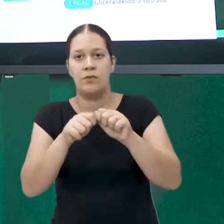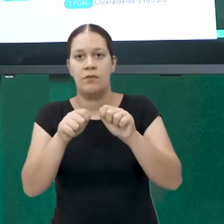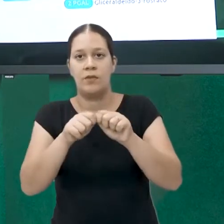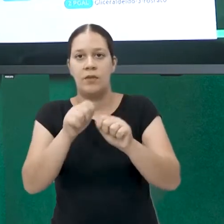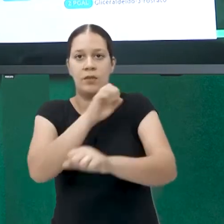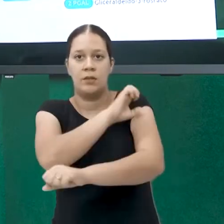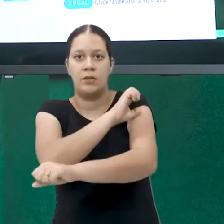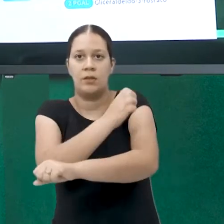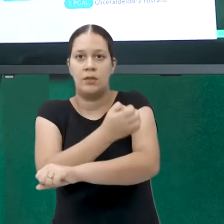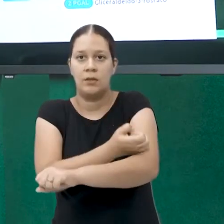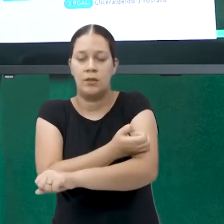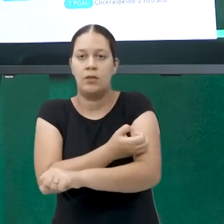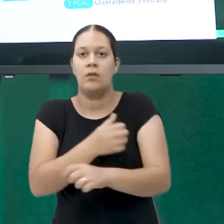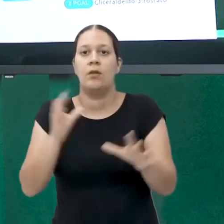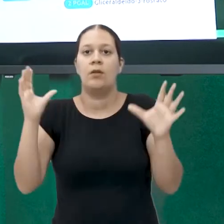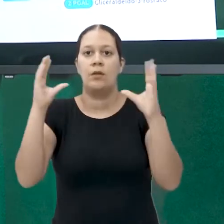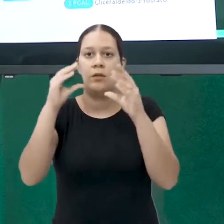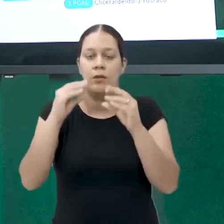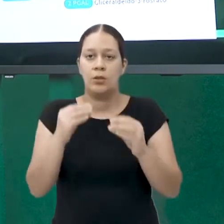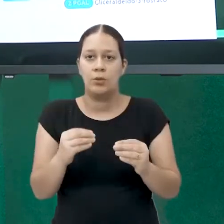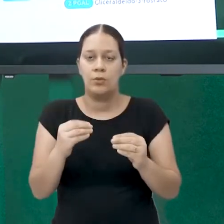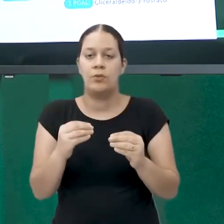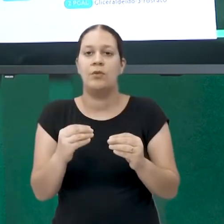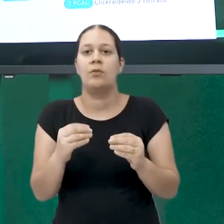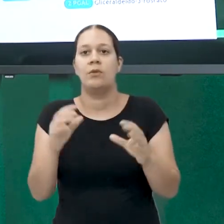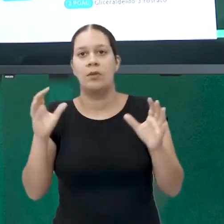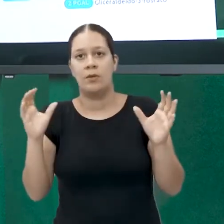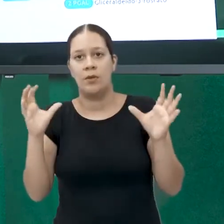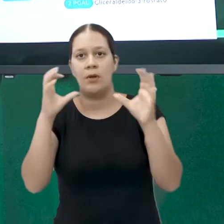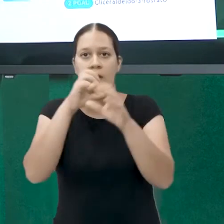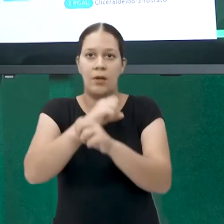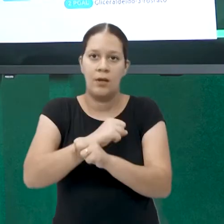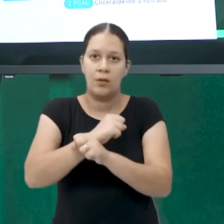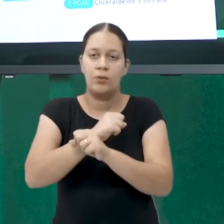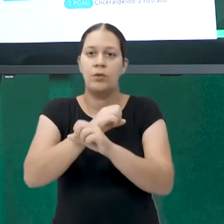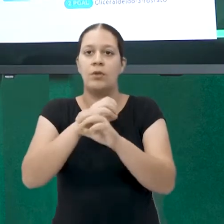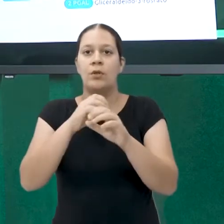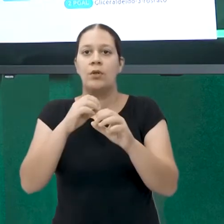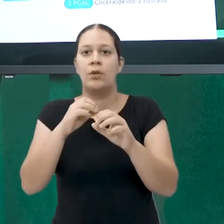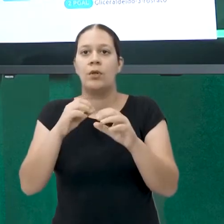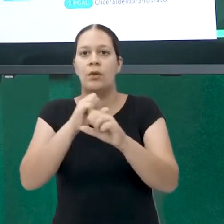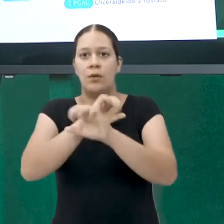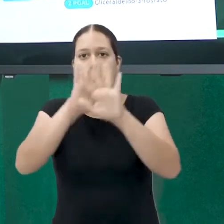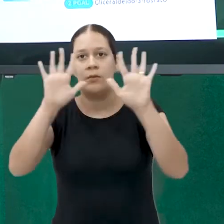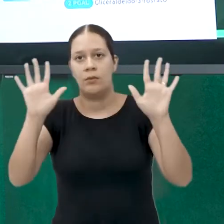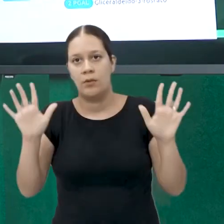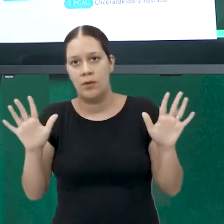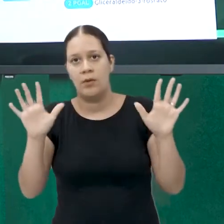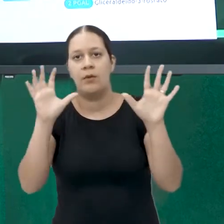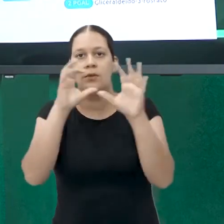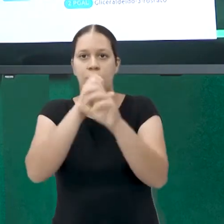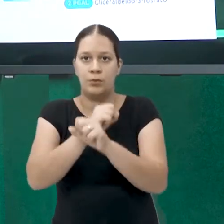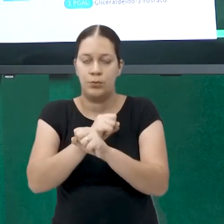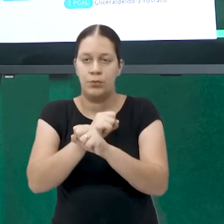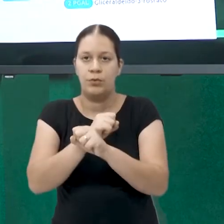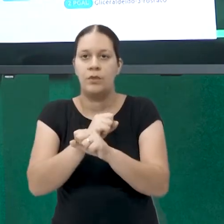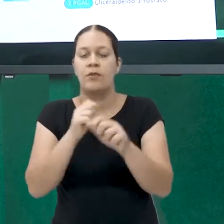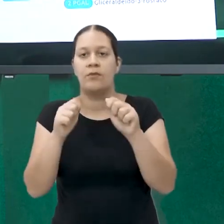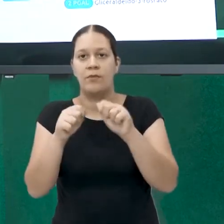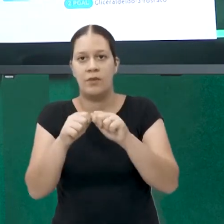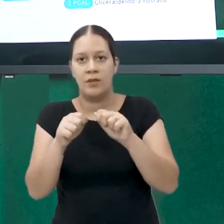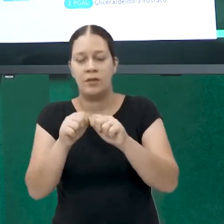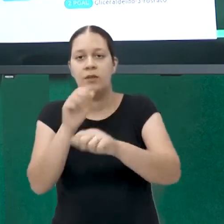produz energia para ser utilizado à noite. Então fica sempre nesse ciclo. Claro, escuro, claro, escuro, claro,